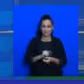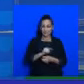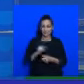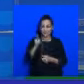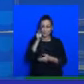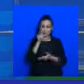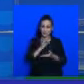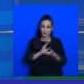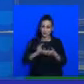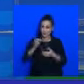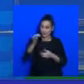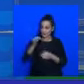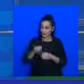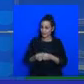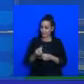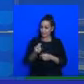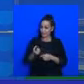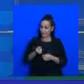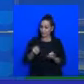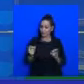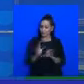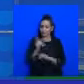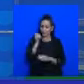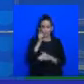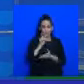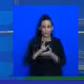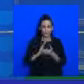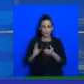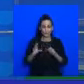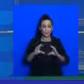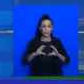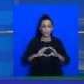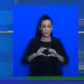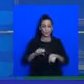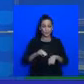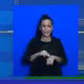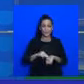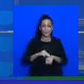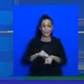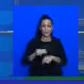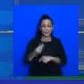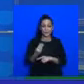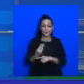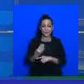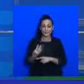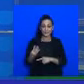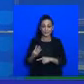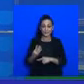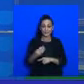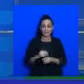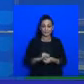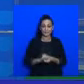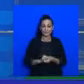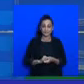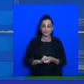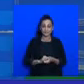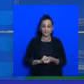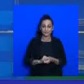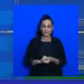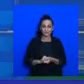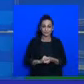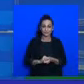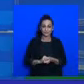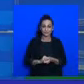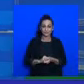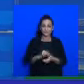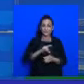Você ganha a partir de 2 acertos na quina. Bola marrom, número 34. Marrom,